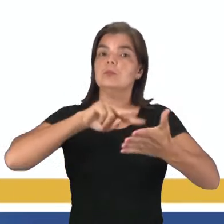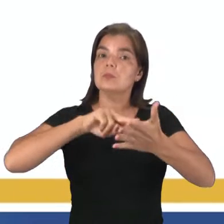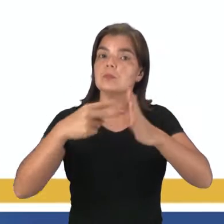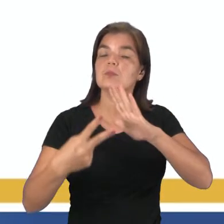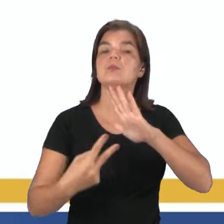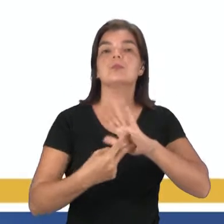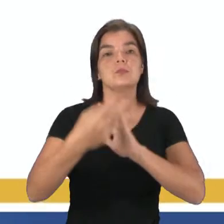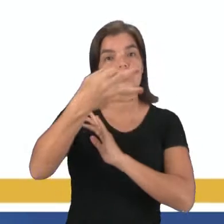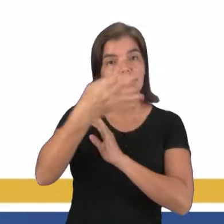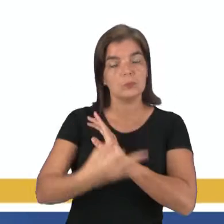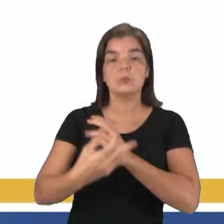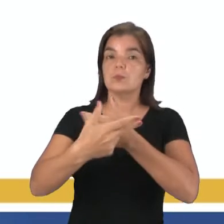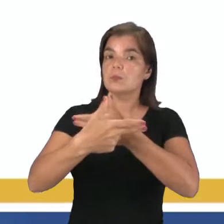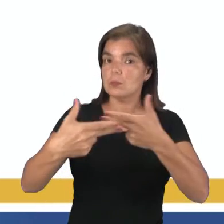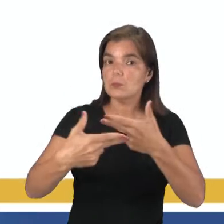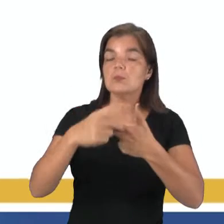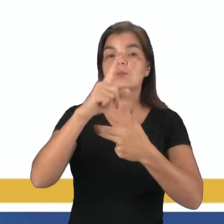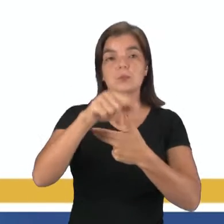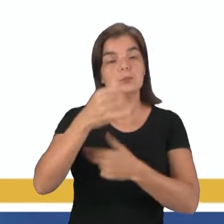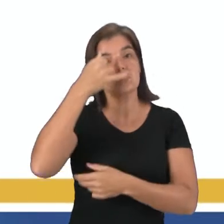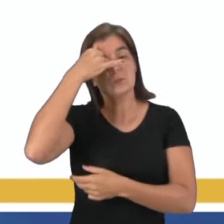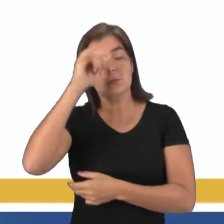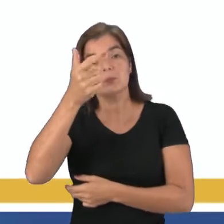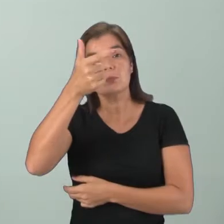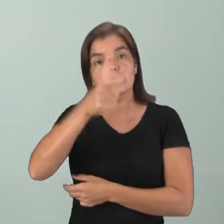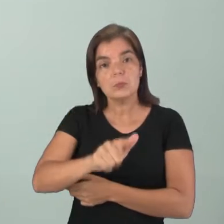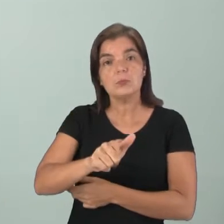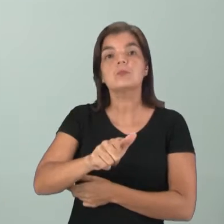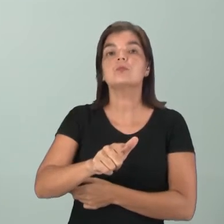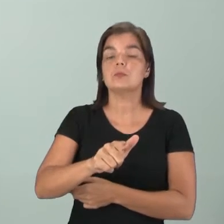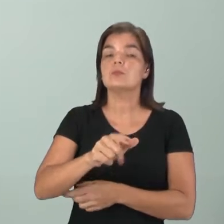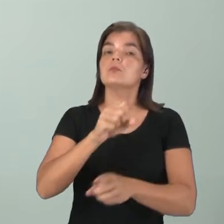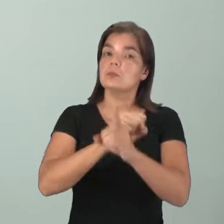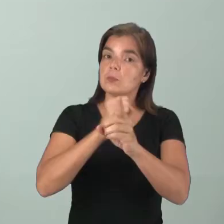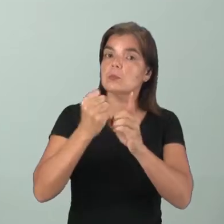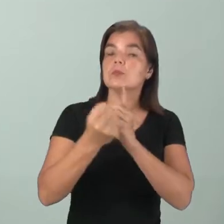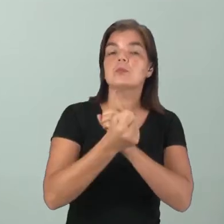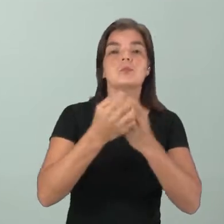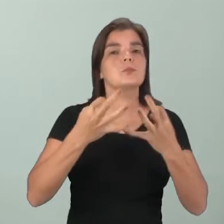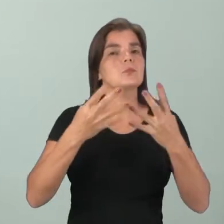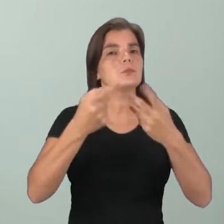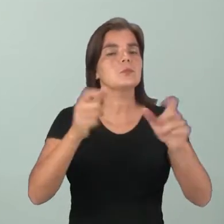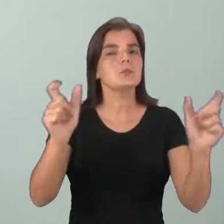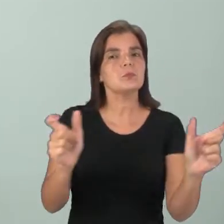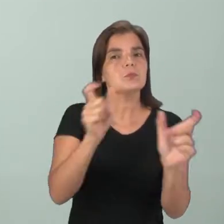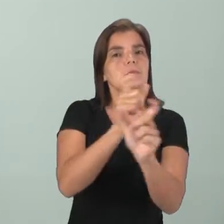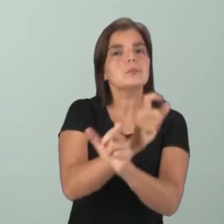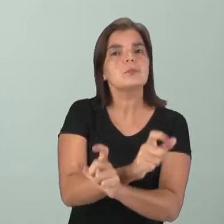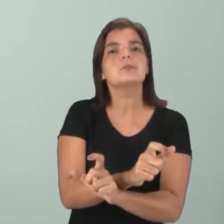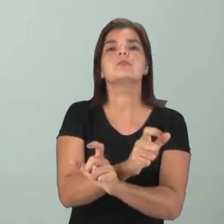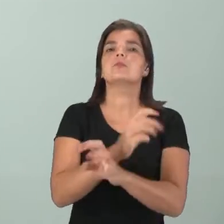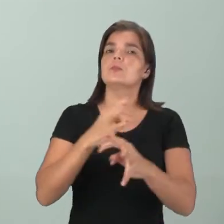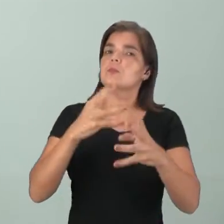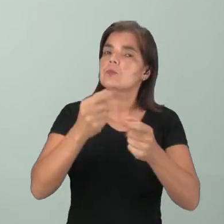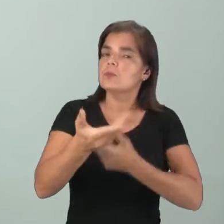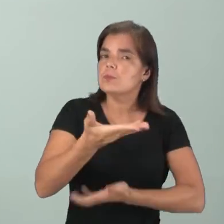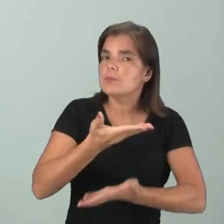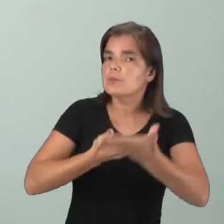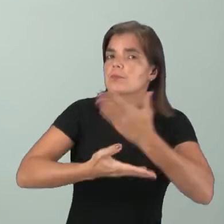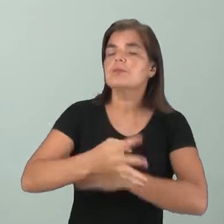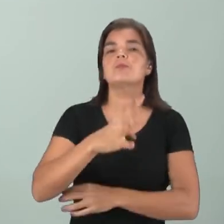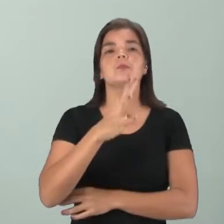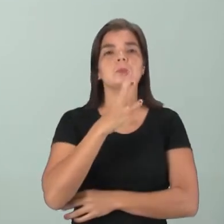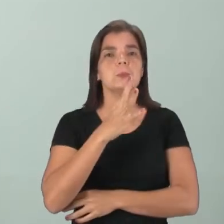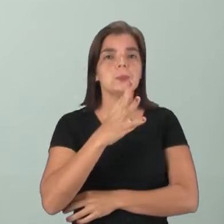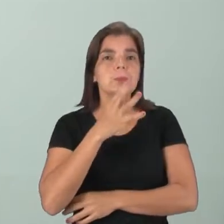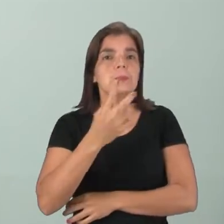processo de ressignificações, certo? De algo que vai ser reinventado pela nossa sociedade. Então, toda a troca, todo